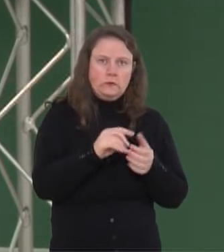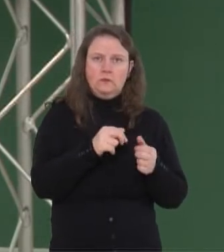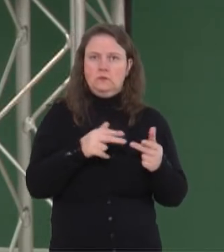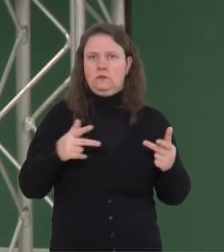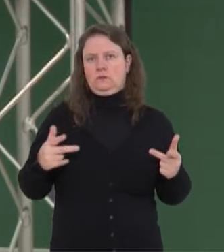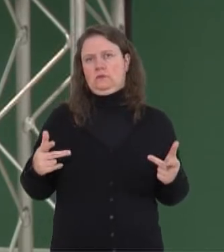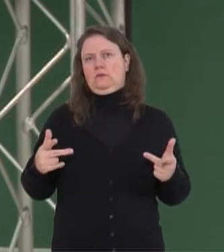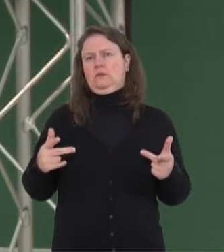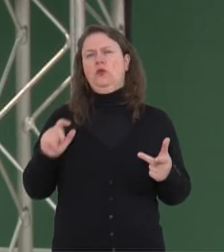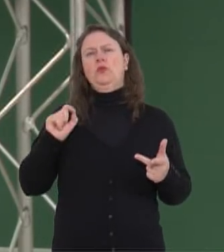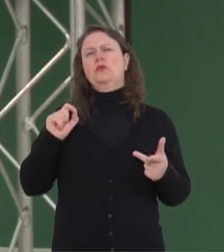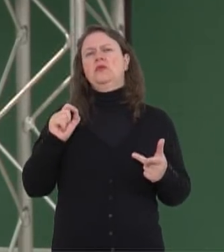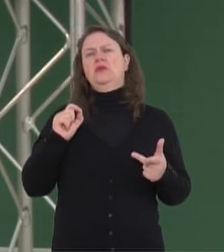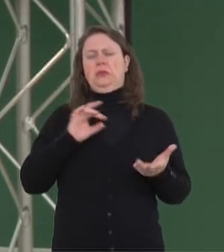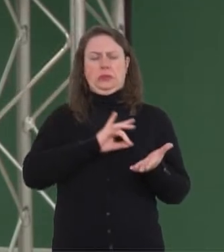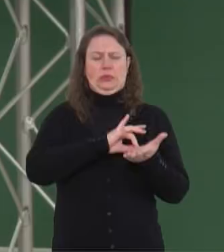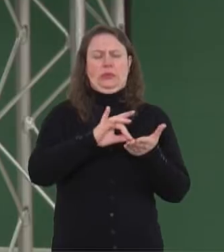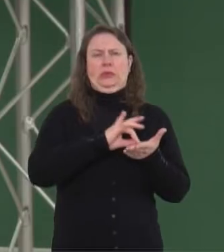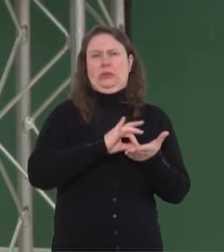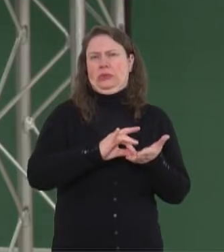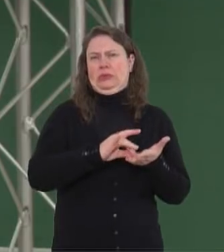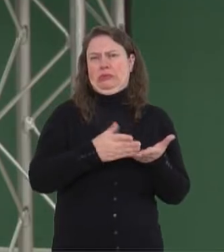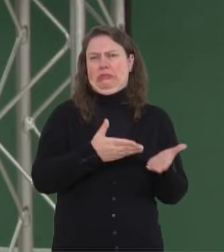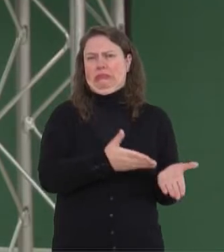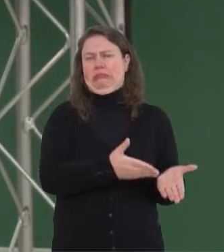coisas. Que coisas são essas?